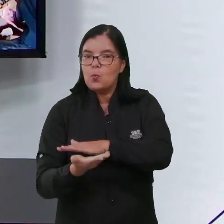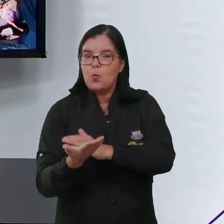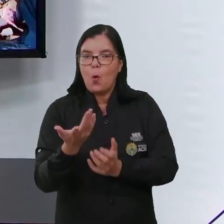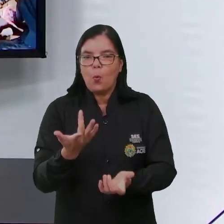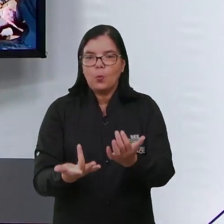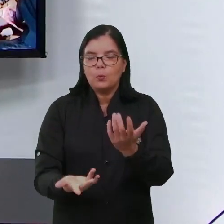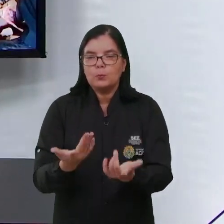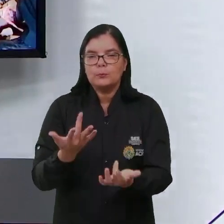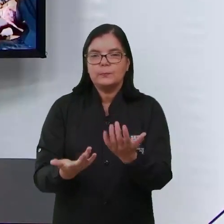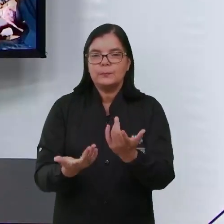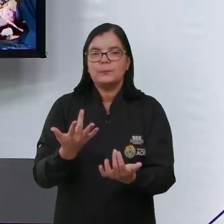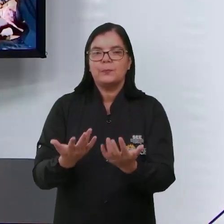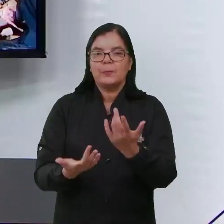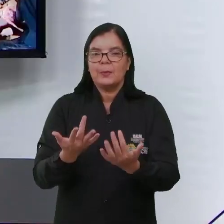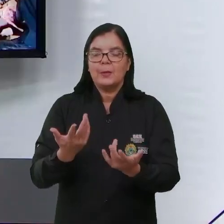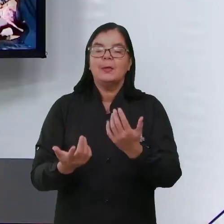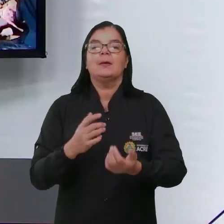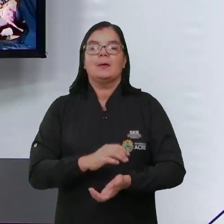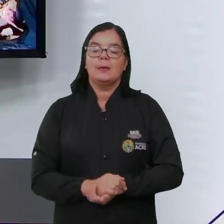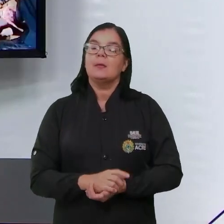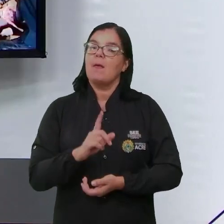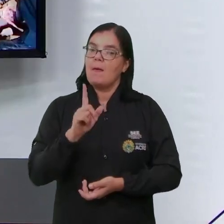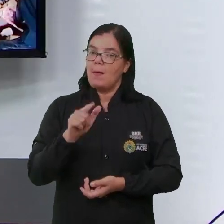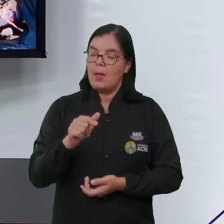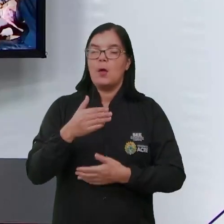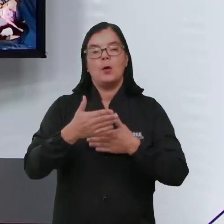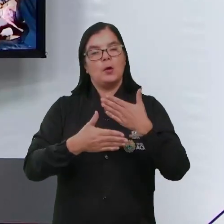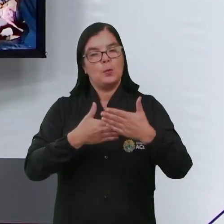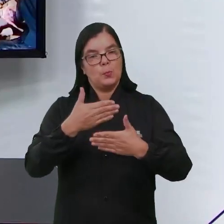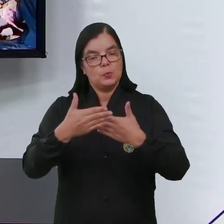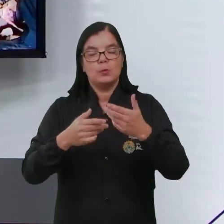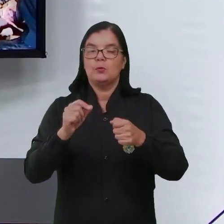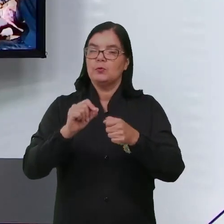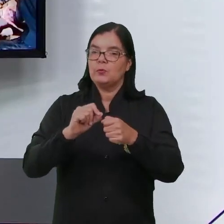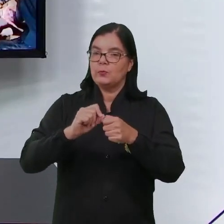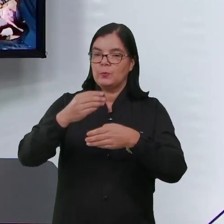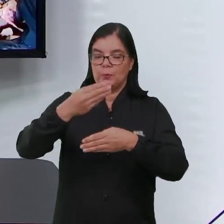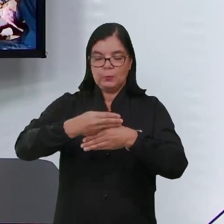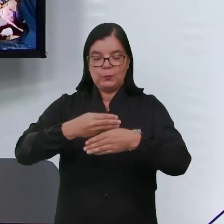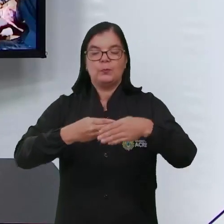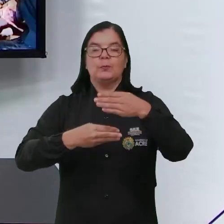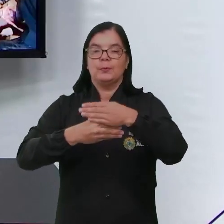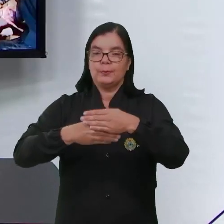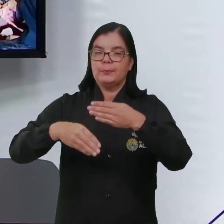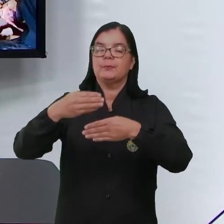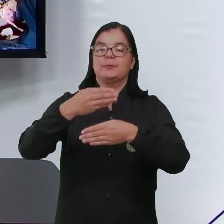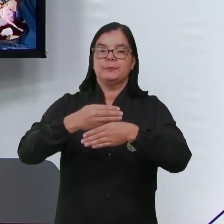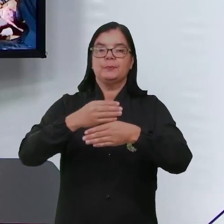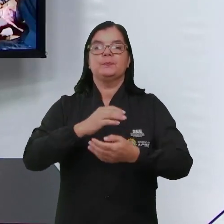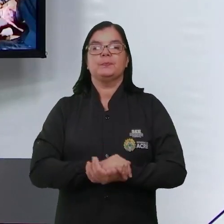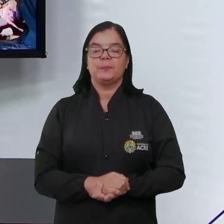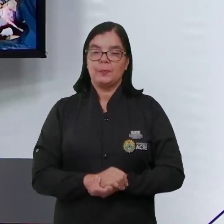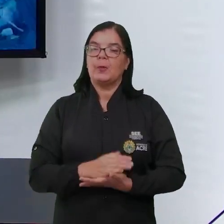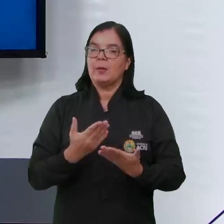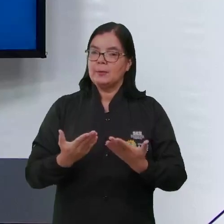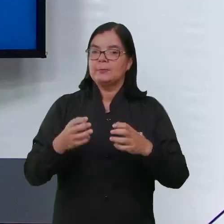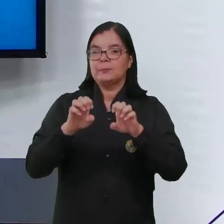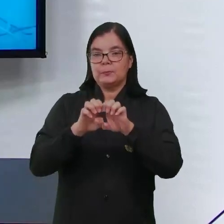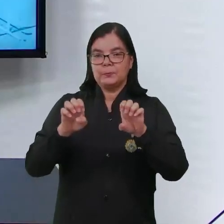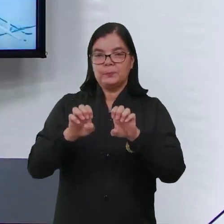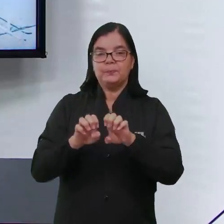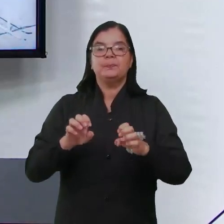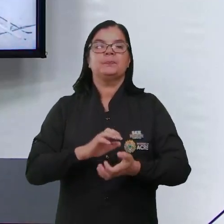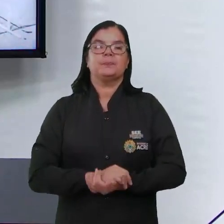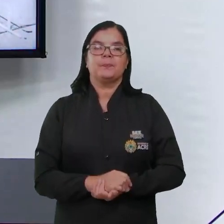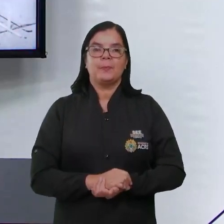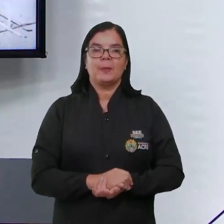nos fornos, né? Então, esse é o processo de produção ali dos produtos argilosos e estruturais, tá,